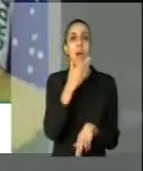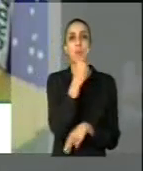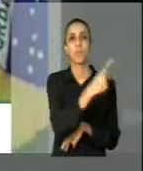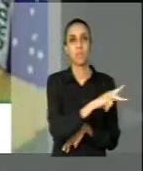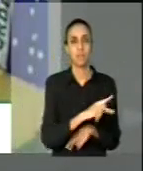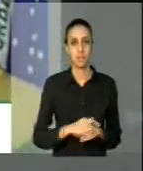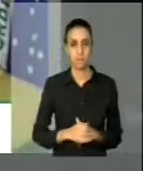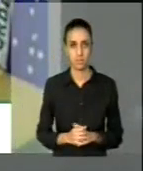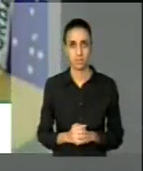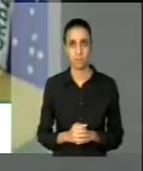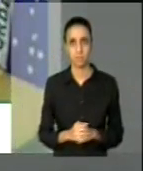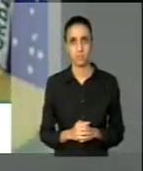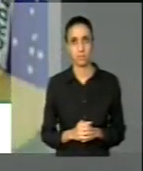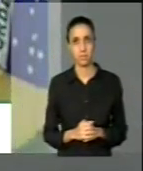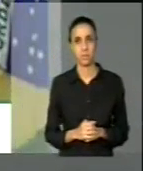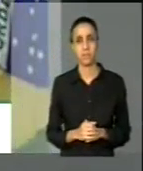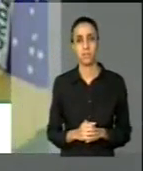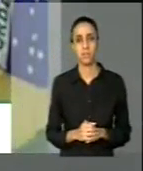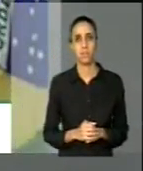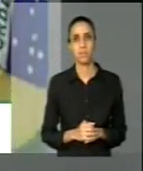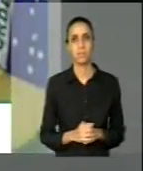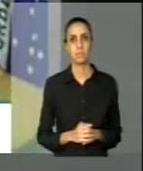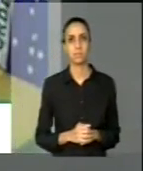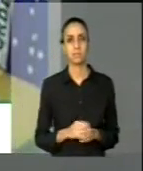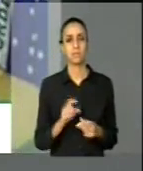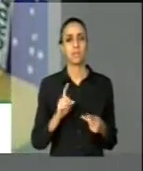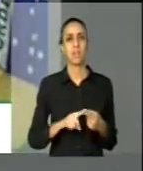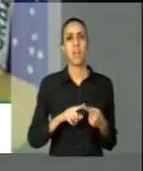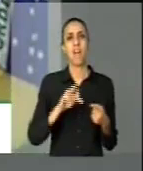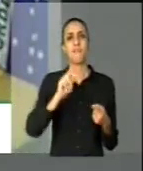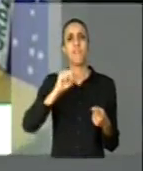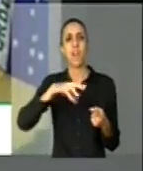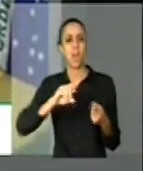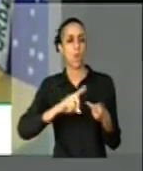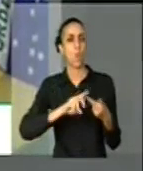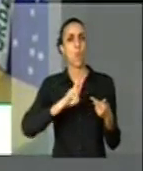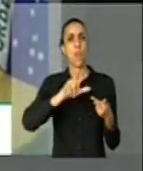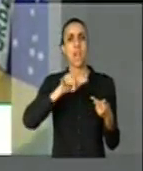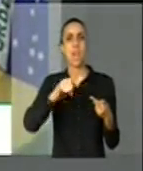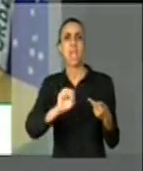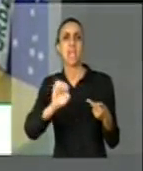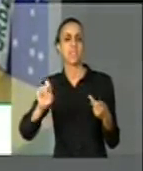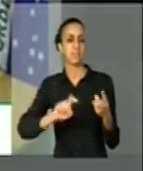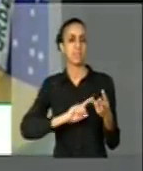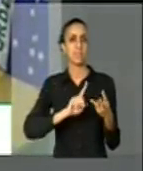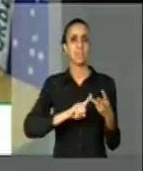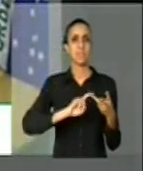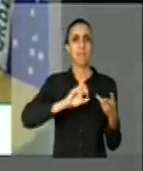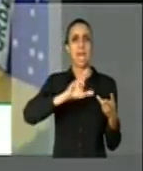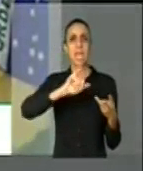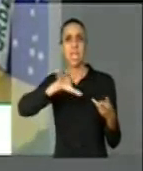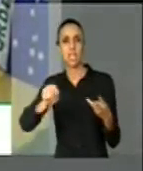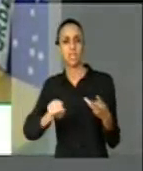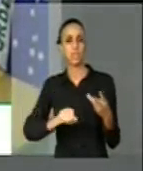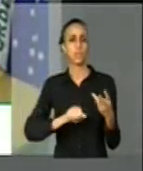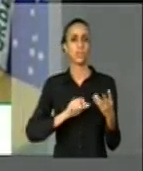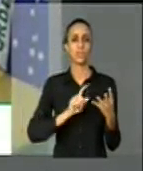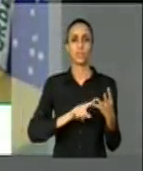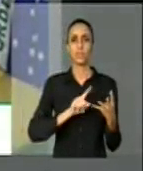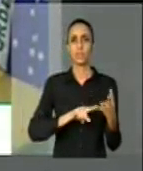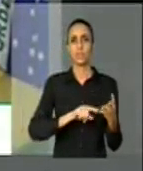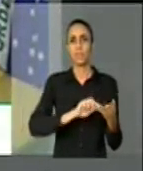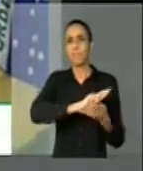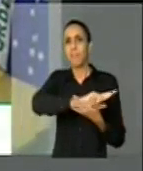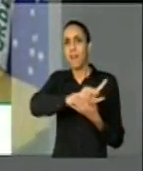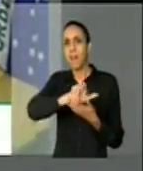Roberto Campos, Dr. Ulisses, Franco Montoro, né, José Richa, pai de tantos